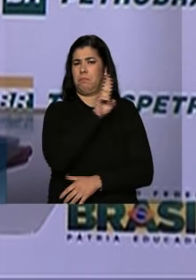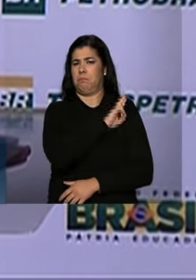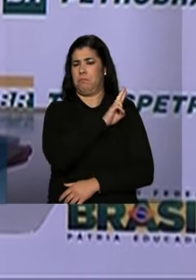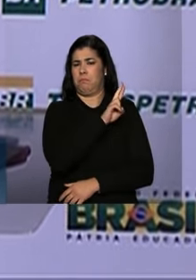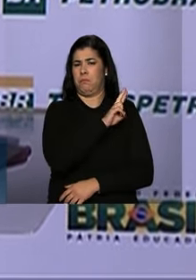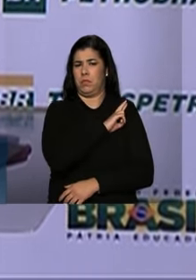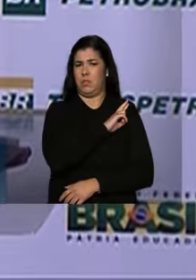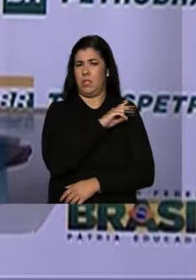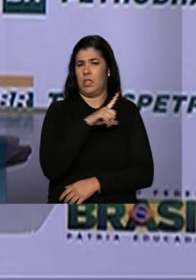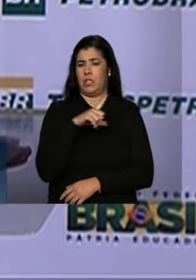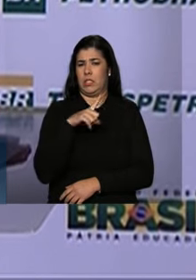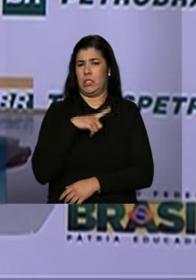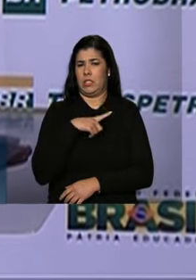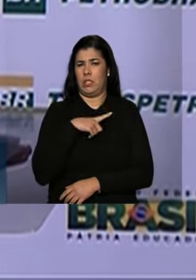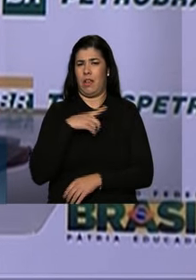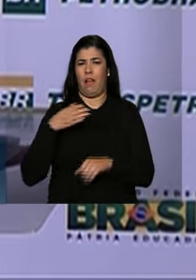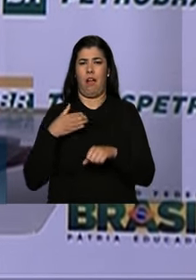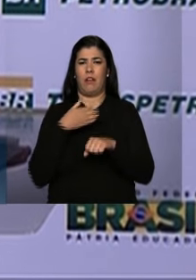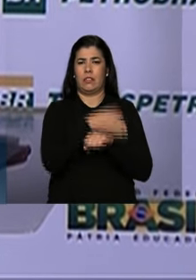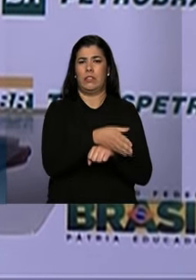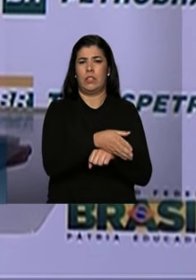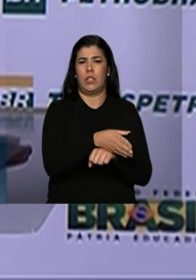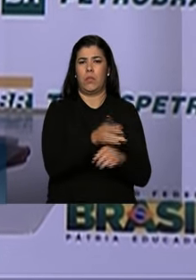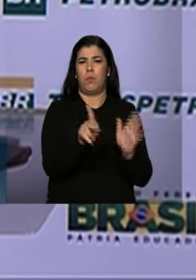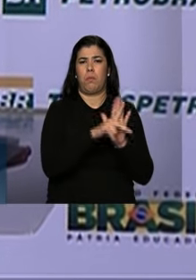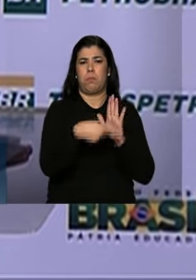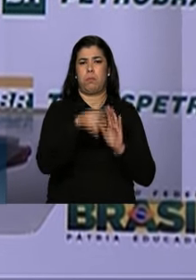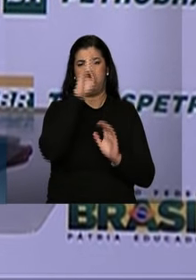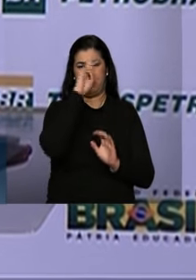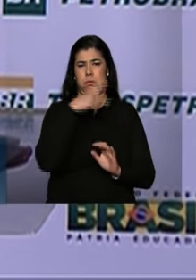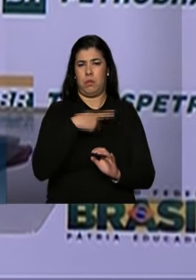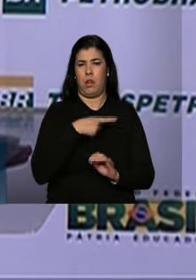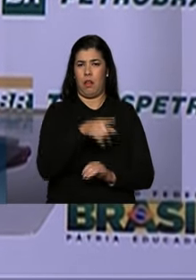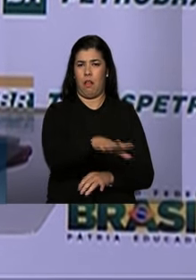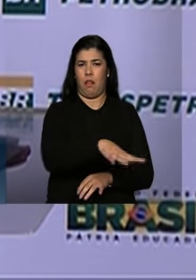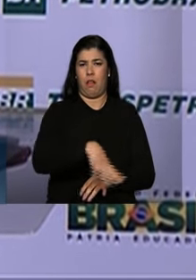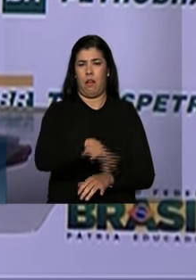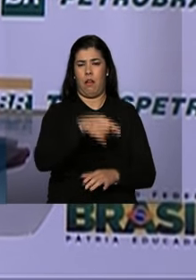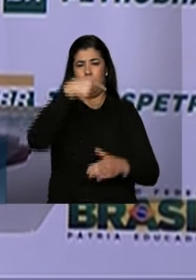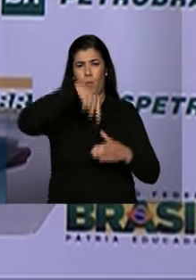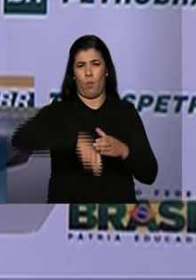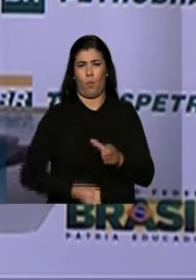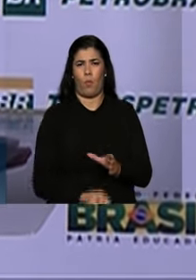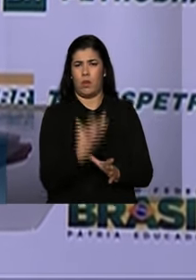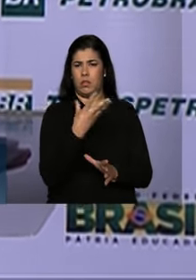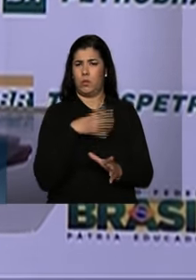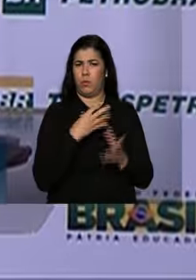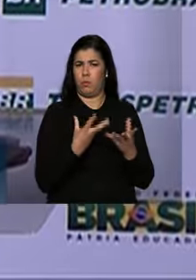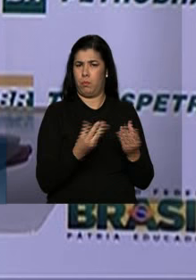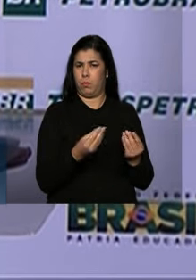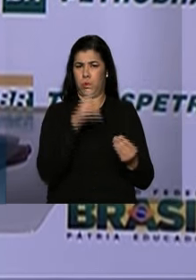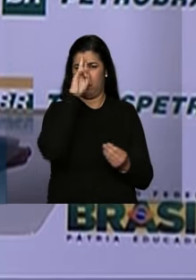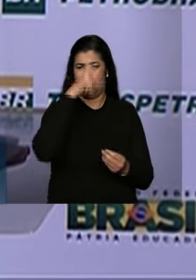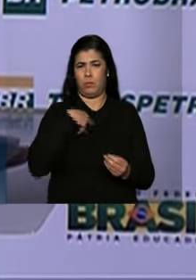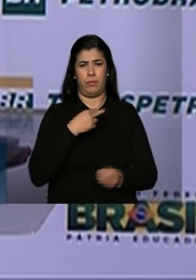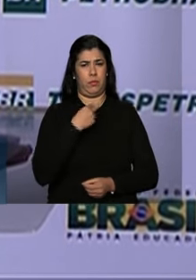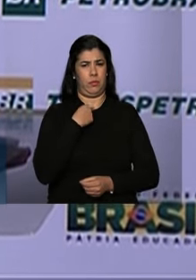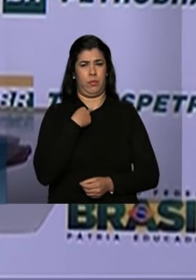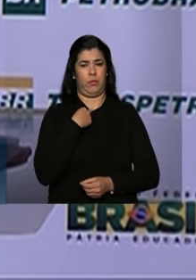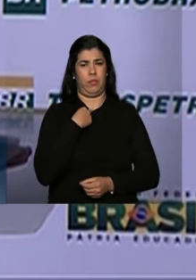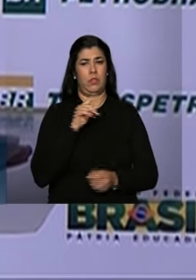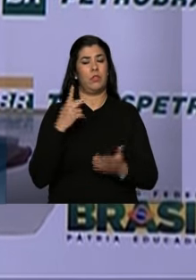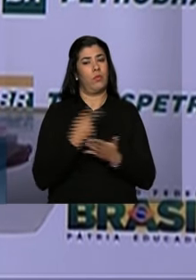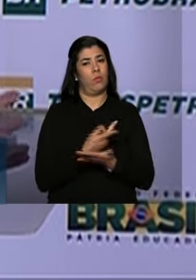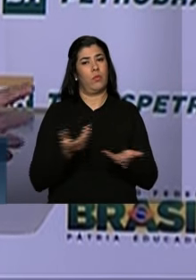ter acesso privilegiado aonde tem petróleo, tem muito e de boa qualidade. E é isso